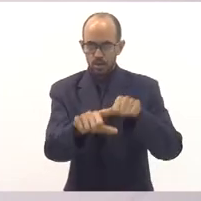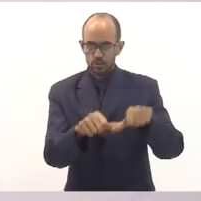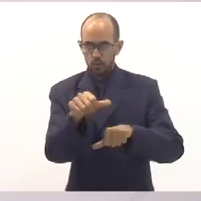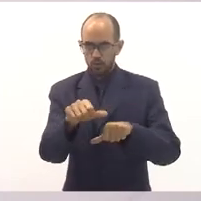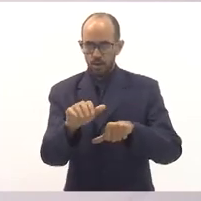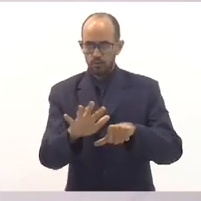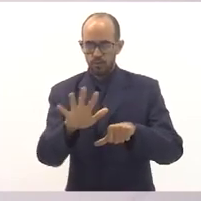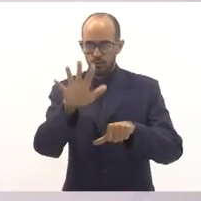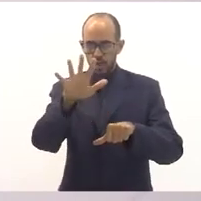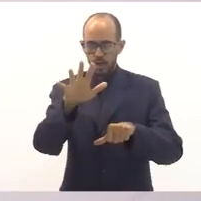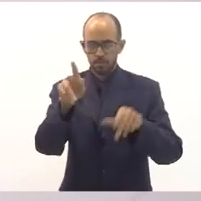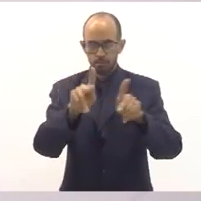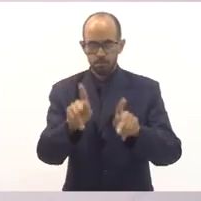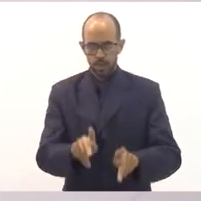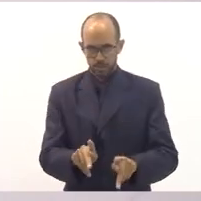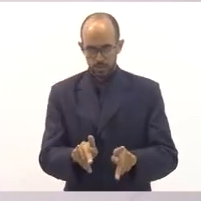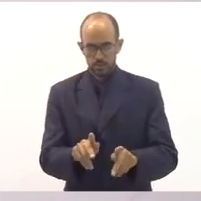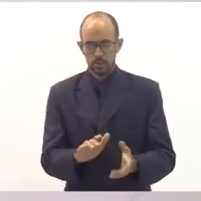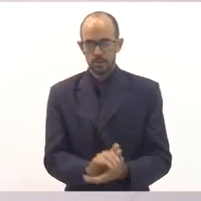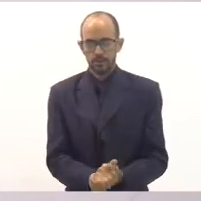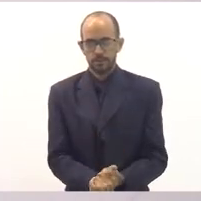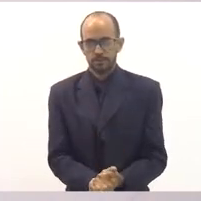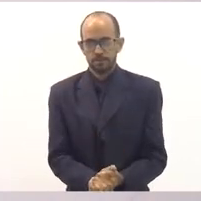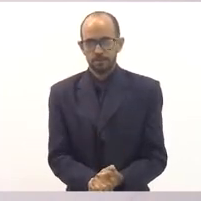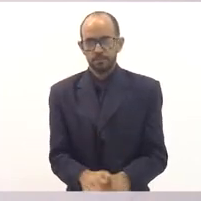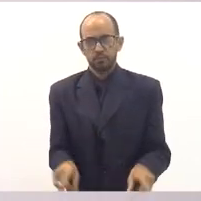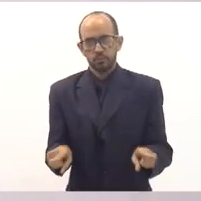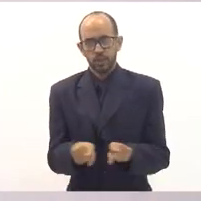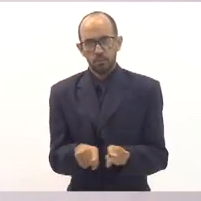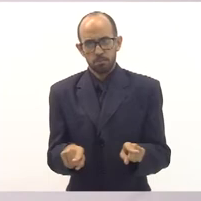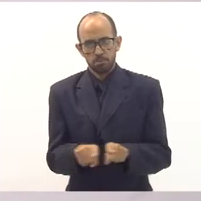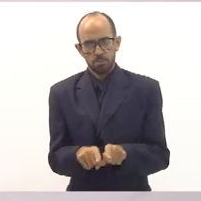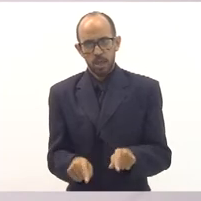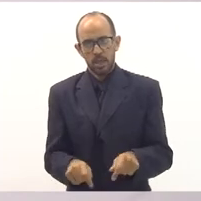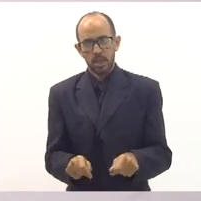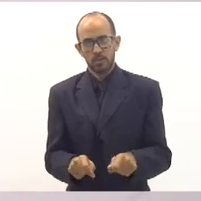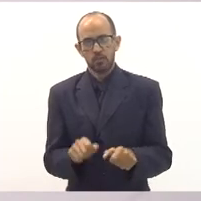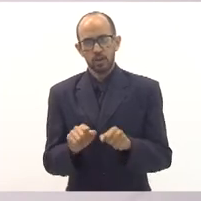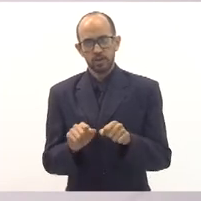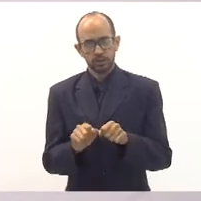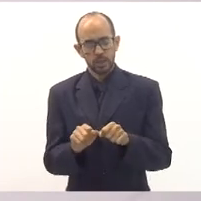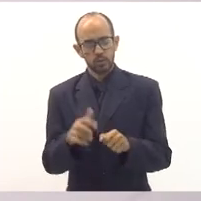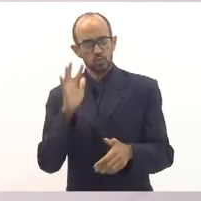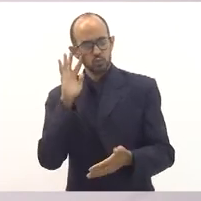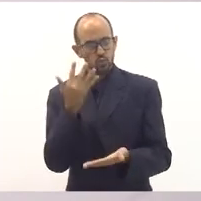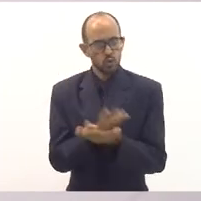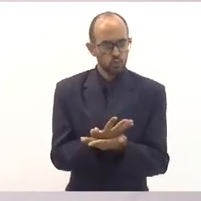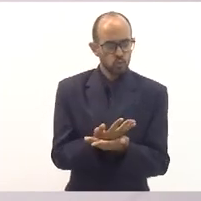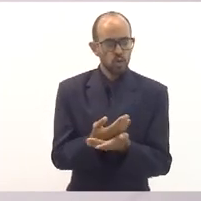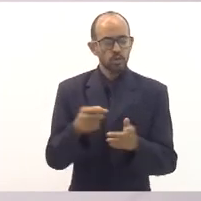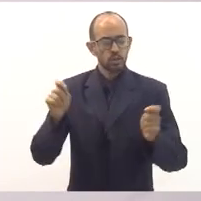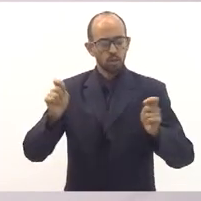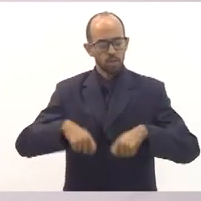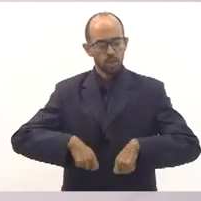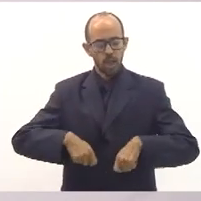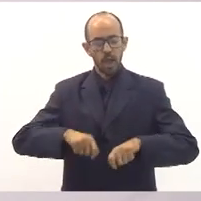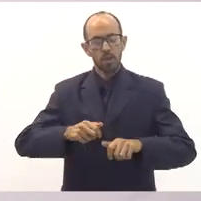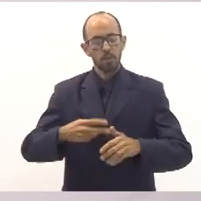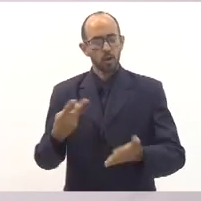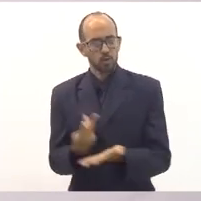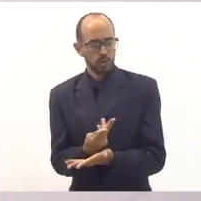favela no lugar de paz tomando medidas cabíveis para que isso possa vir